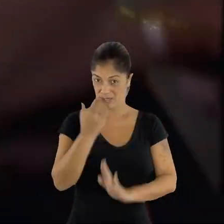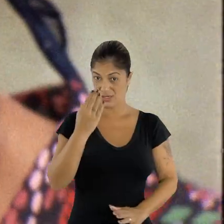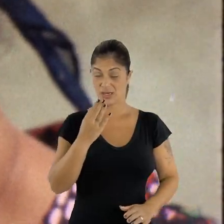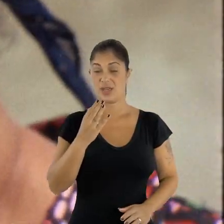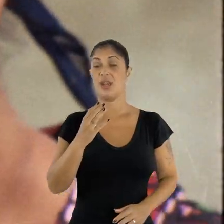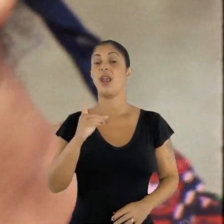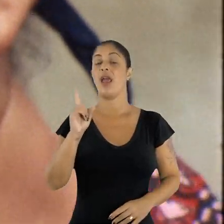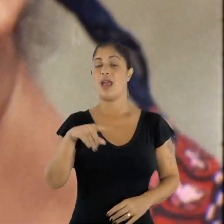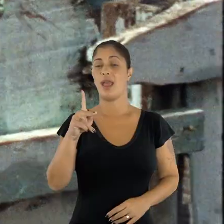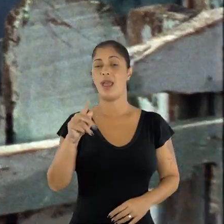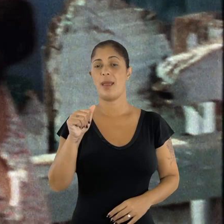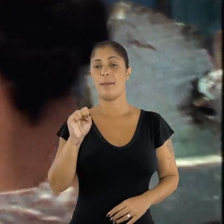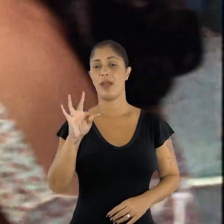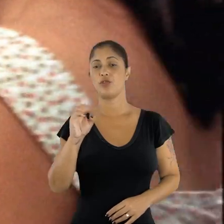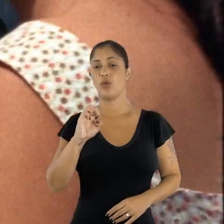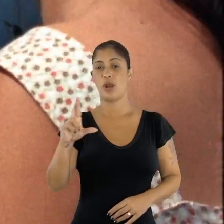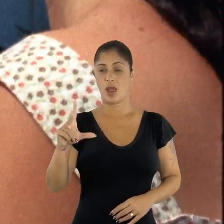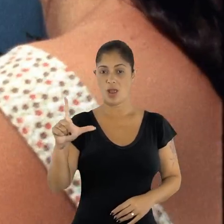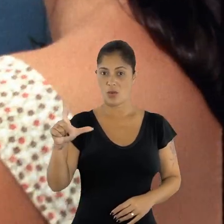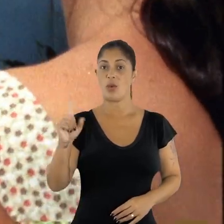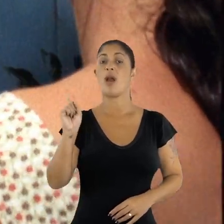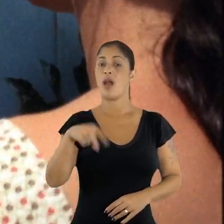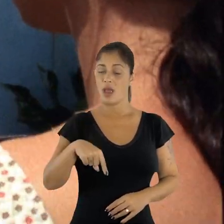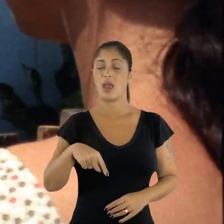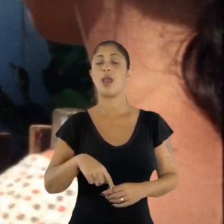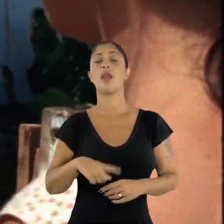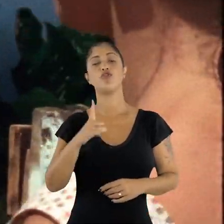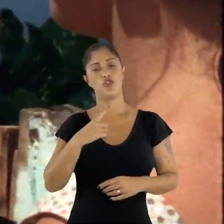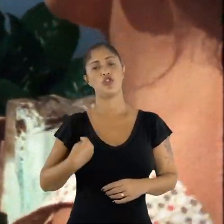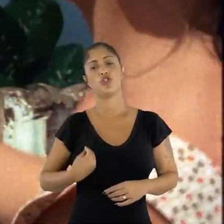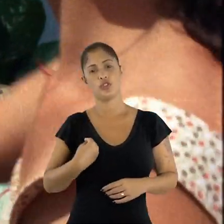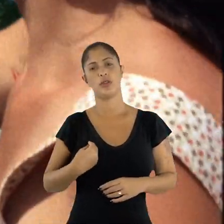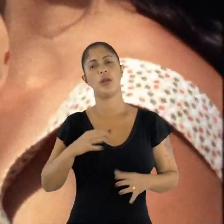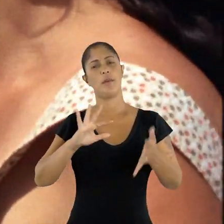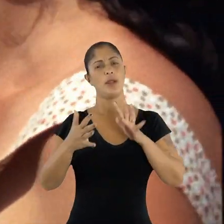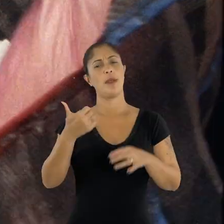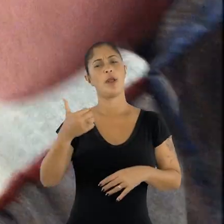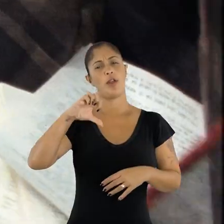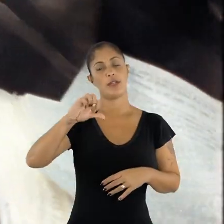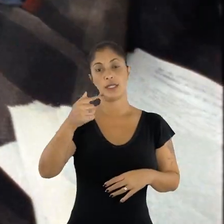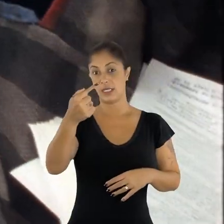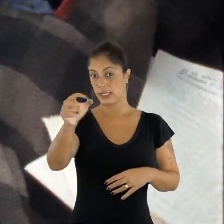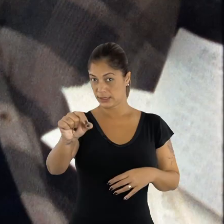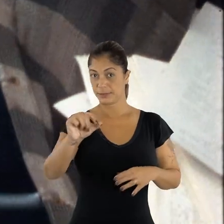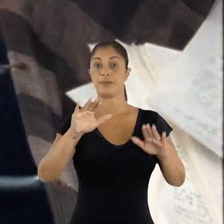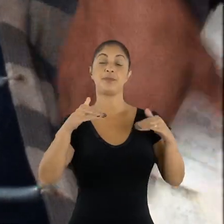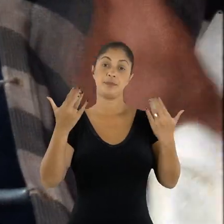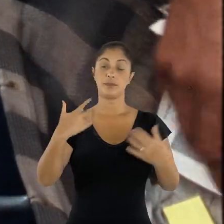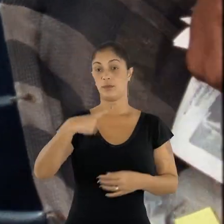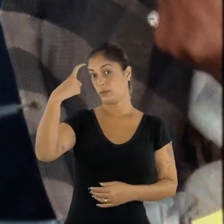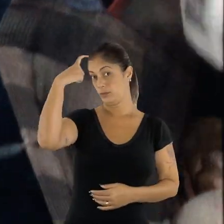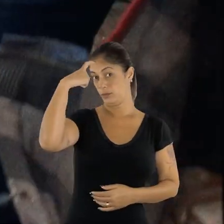ela já existia em nível nacional. Ela existe de 1970. Então,